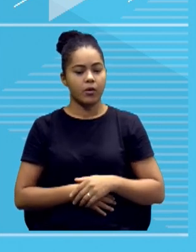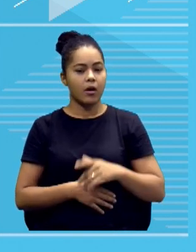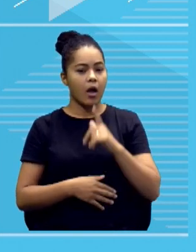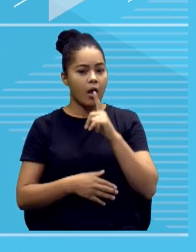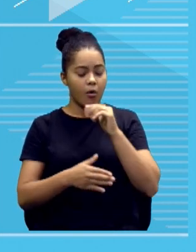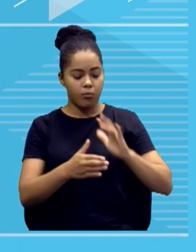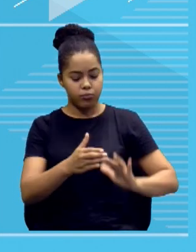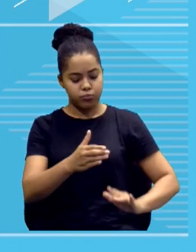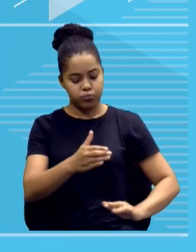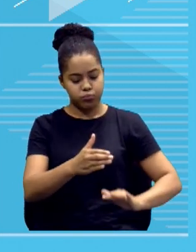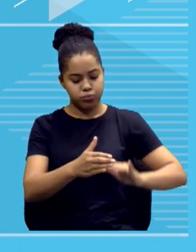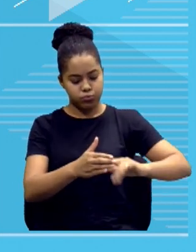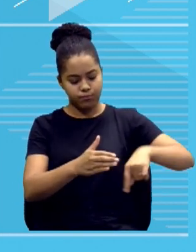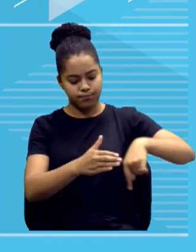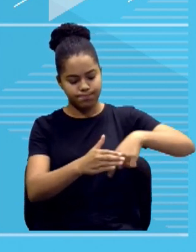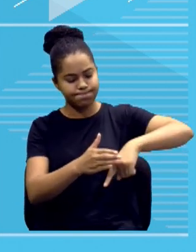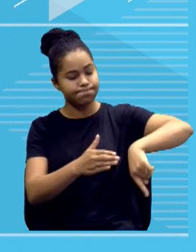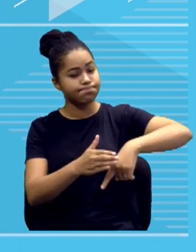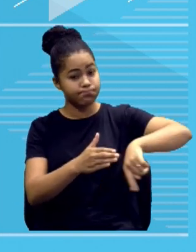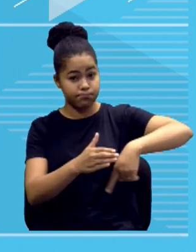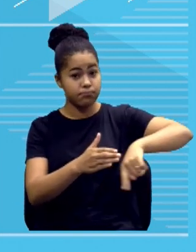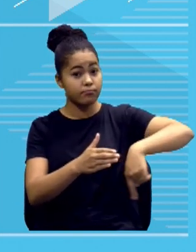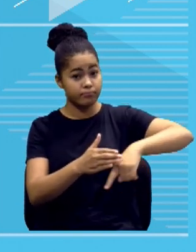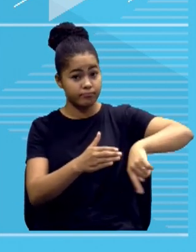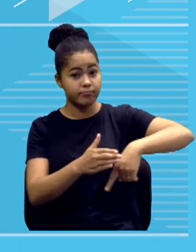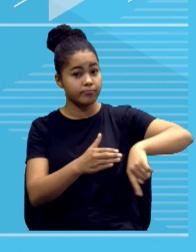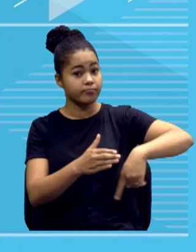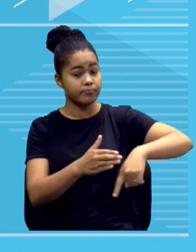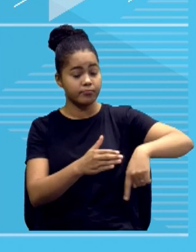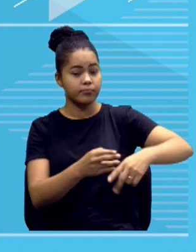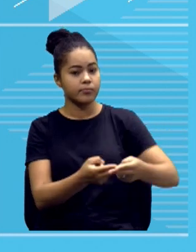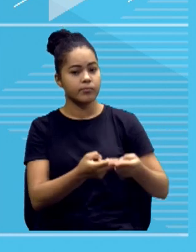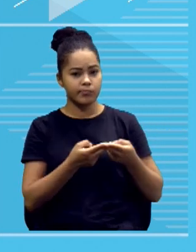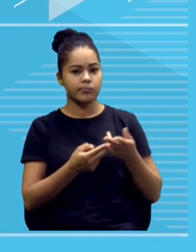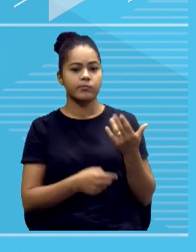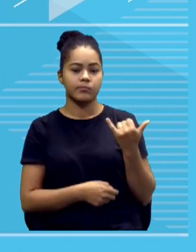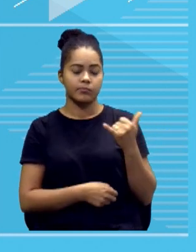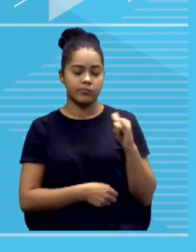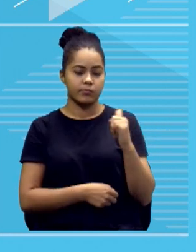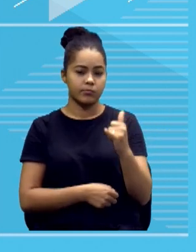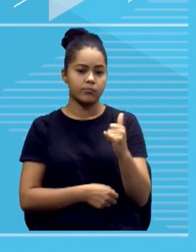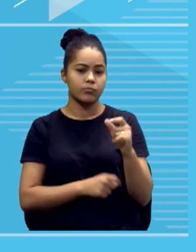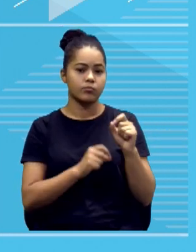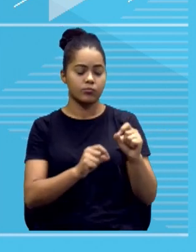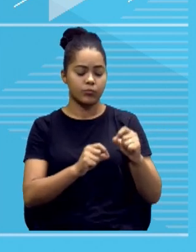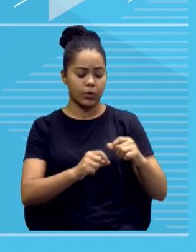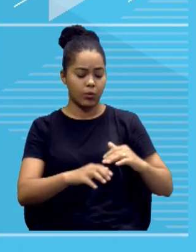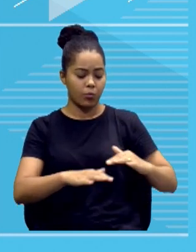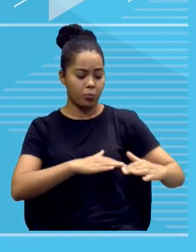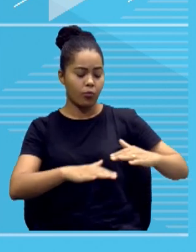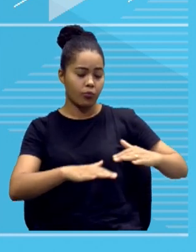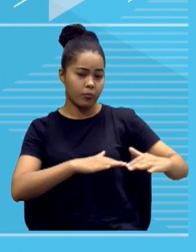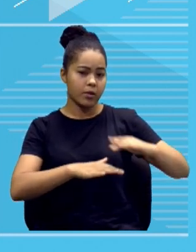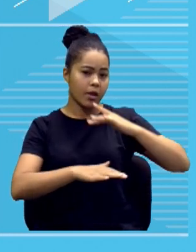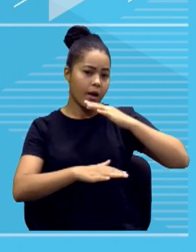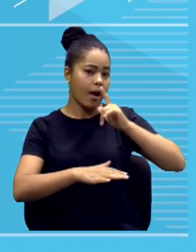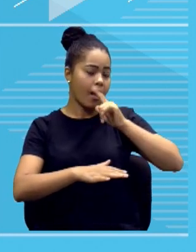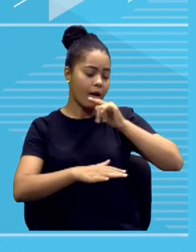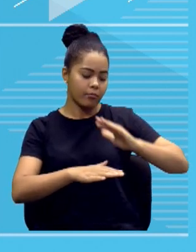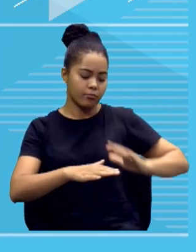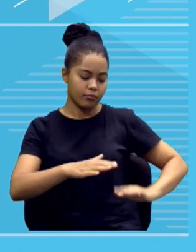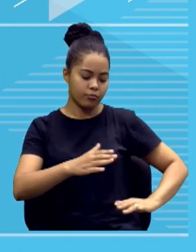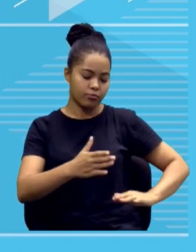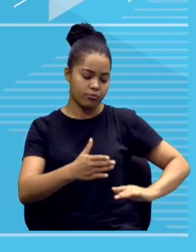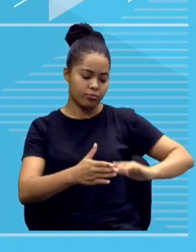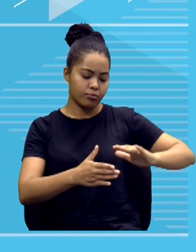As turbinas de uma produtora de energia, ela usa energia mecânica para a produção de energia elétrica.